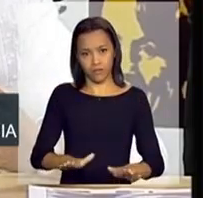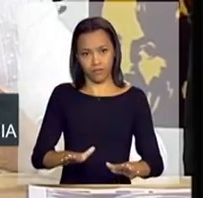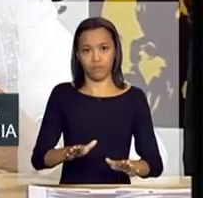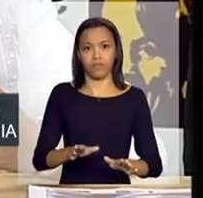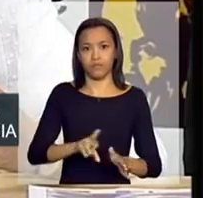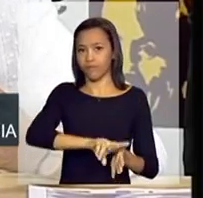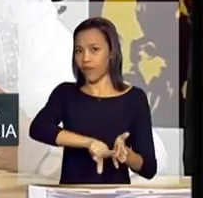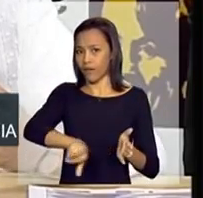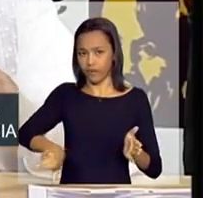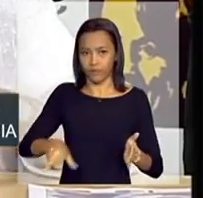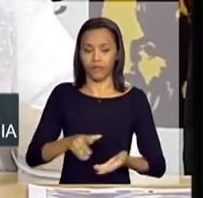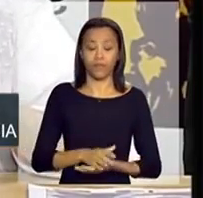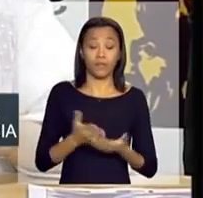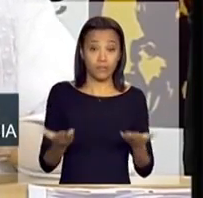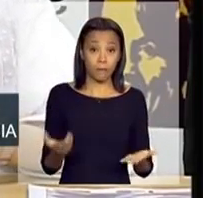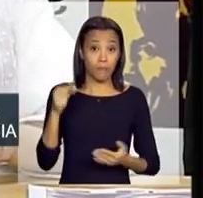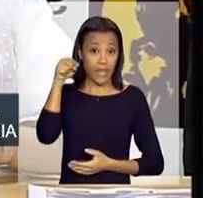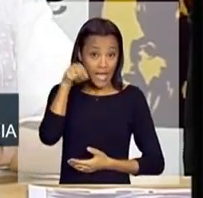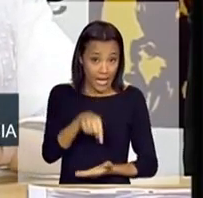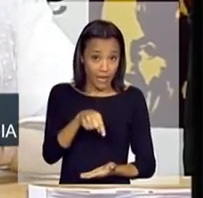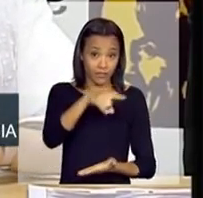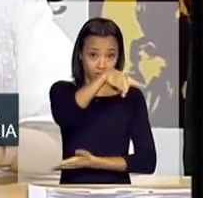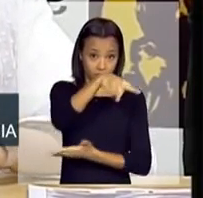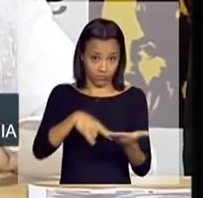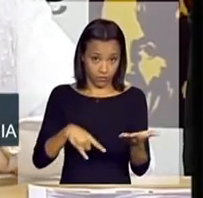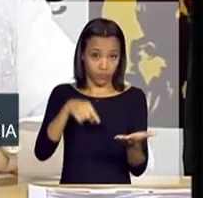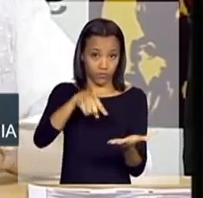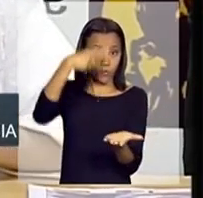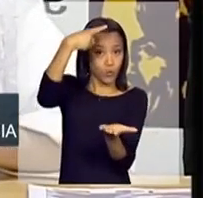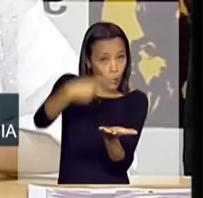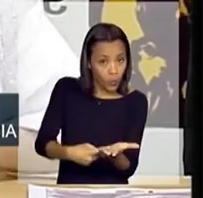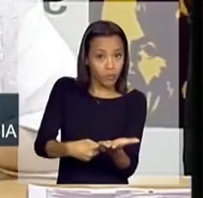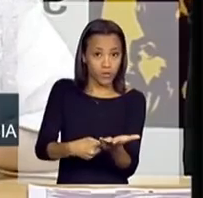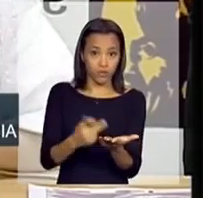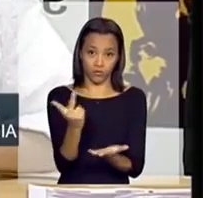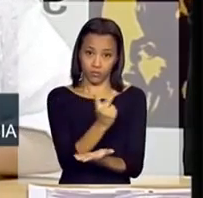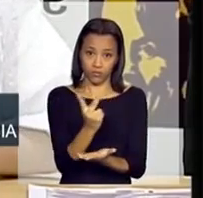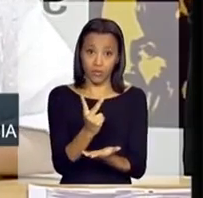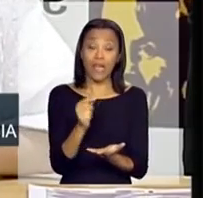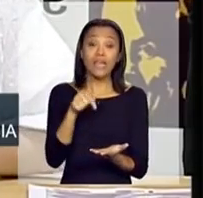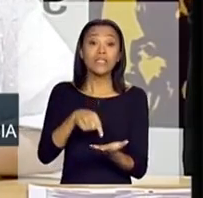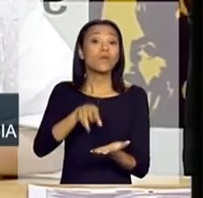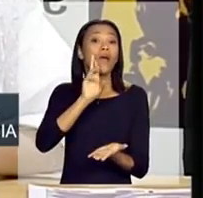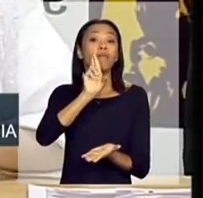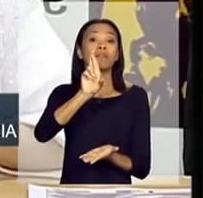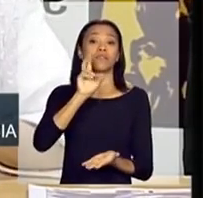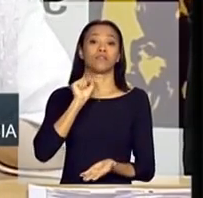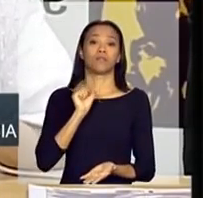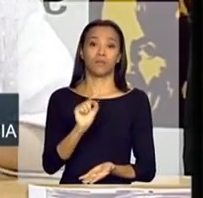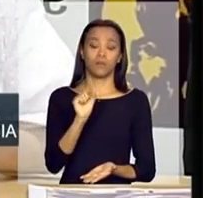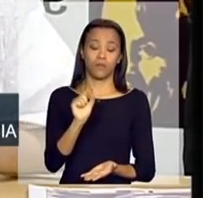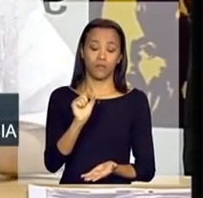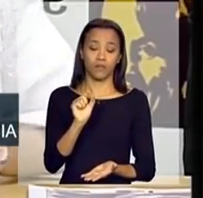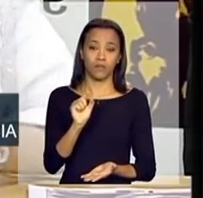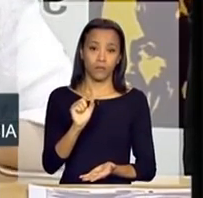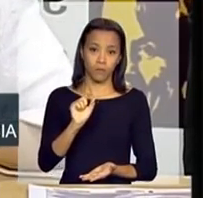emblemáticos. E este acordo, ele de fato representa uma